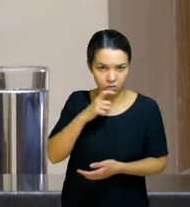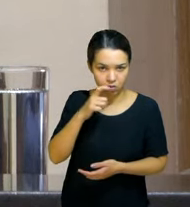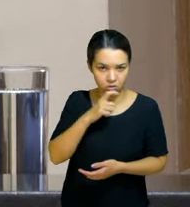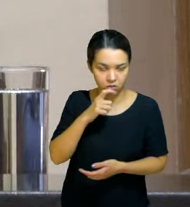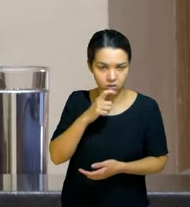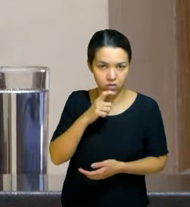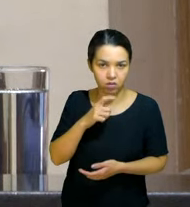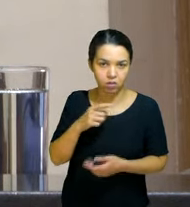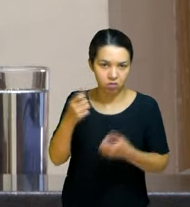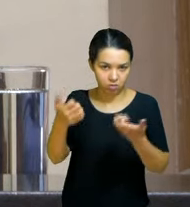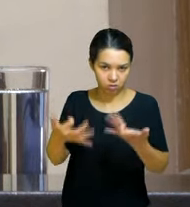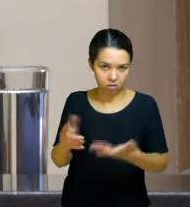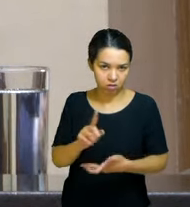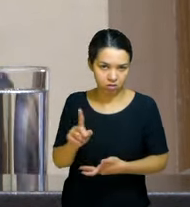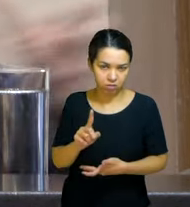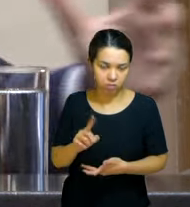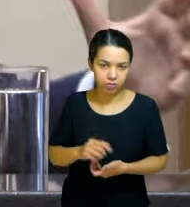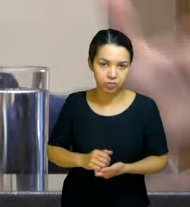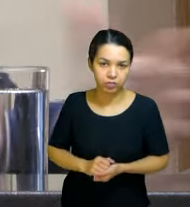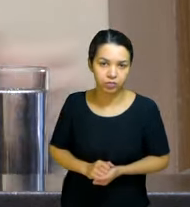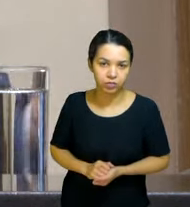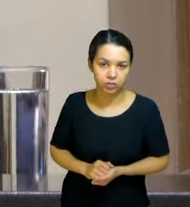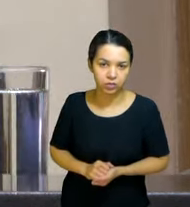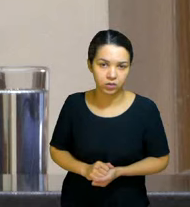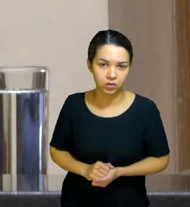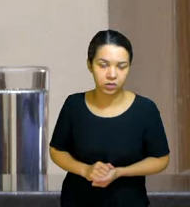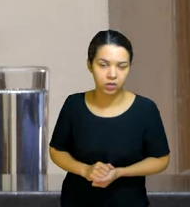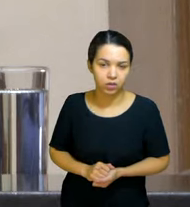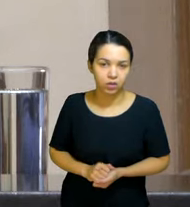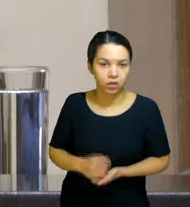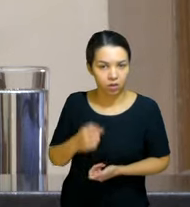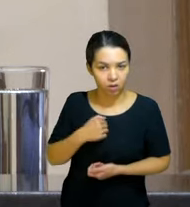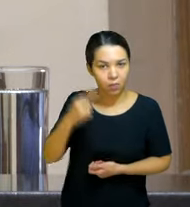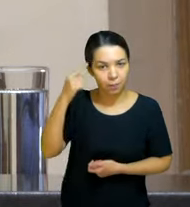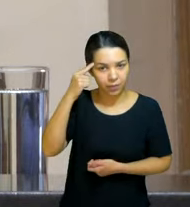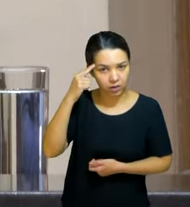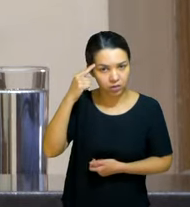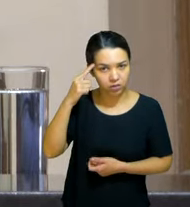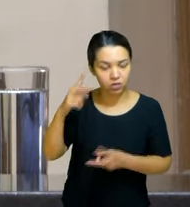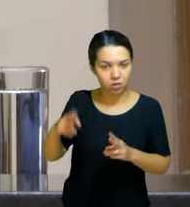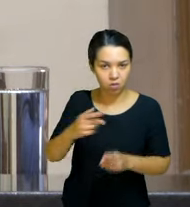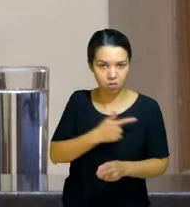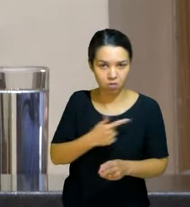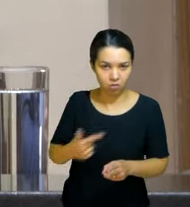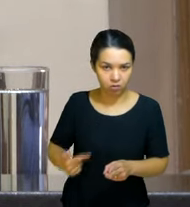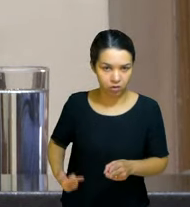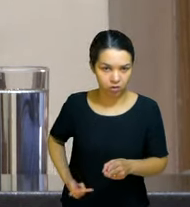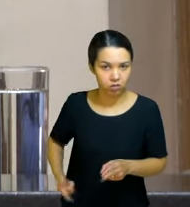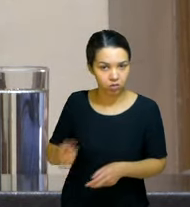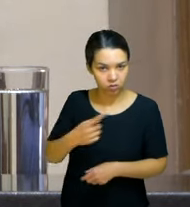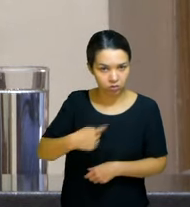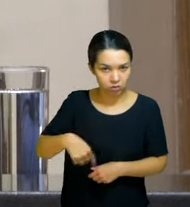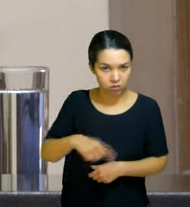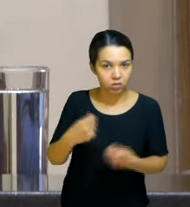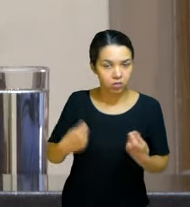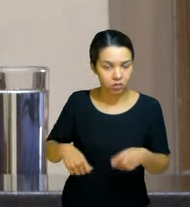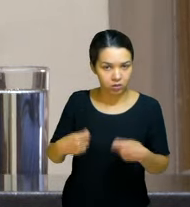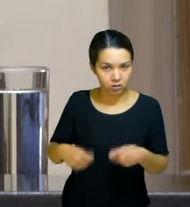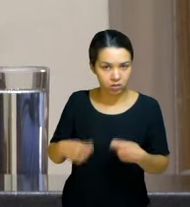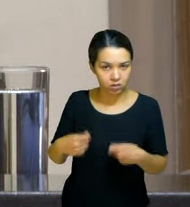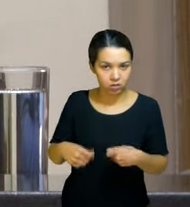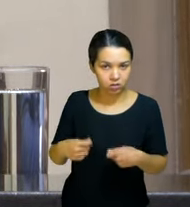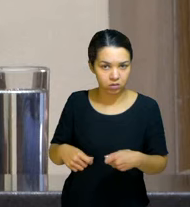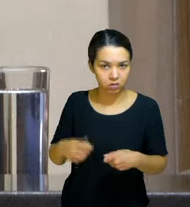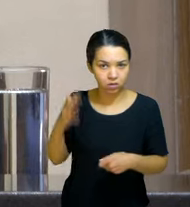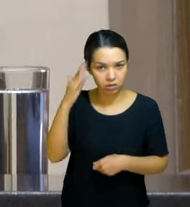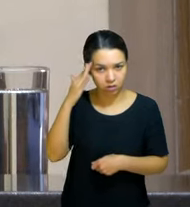contrário. Eu sou da linha do deputado Mário, é a linha do governo, que a gente tenha um entendimento geral